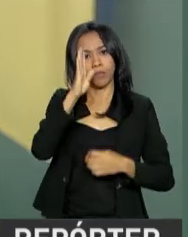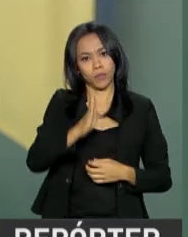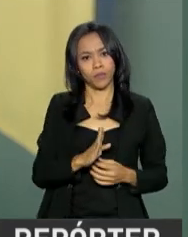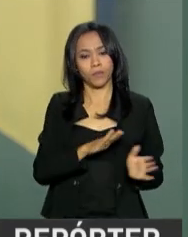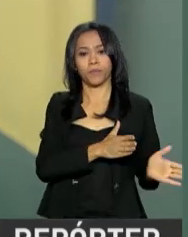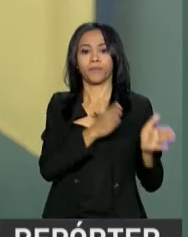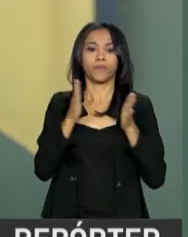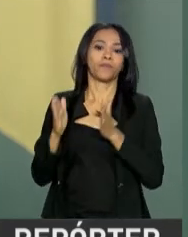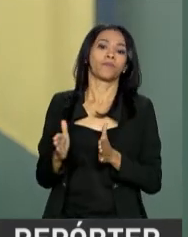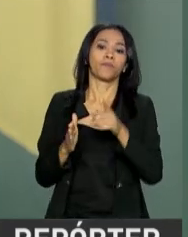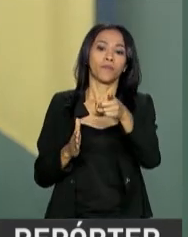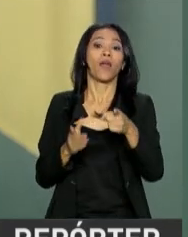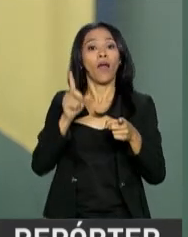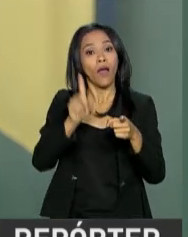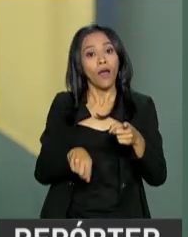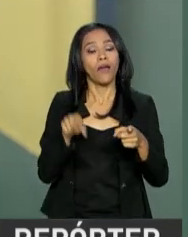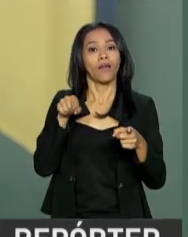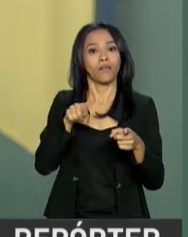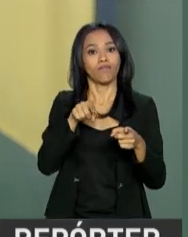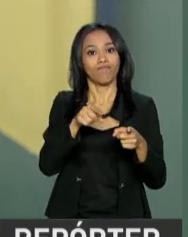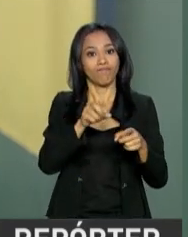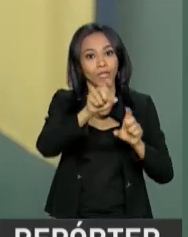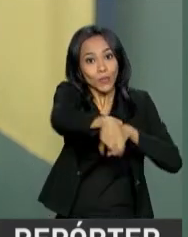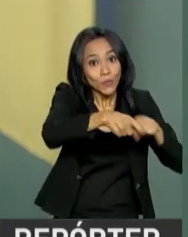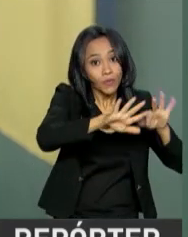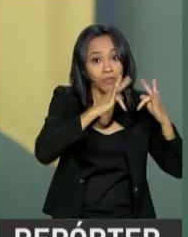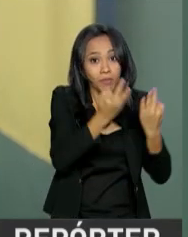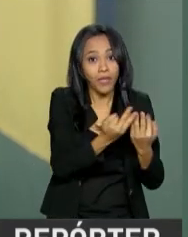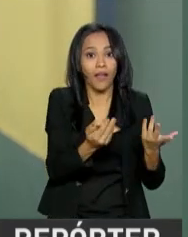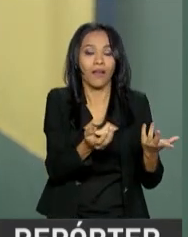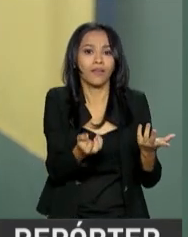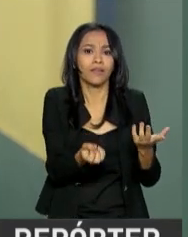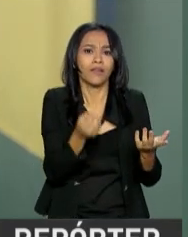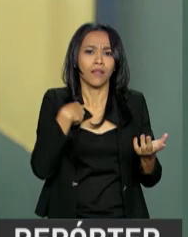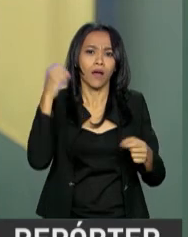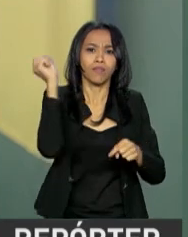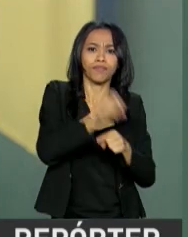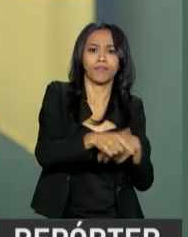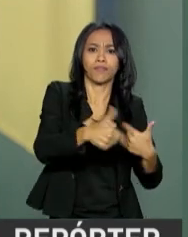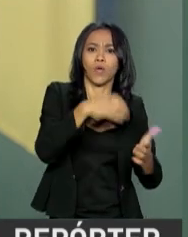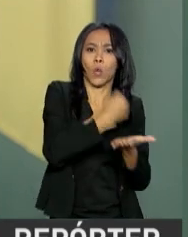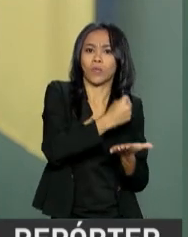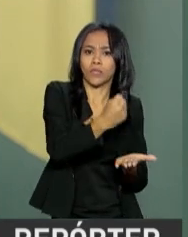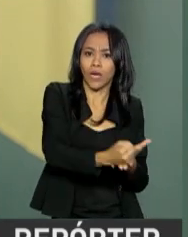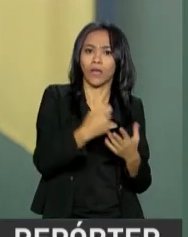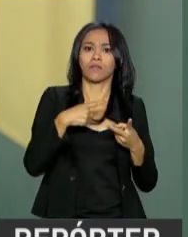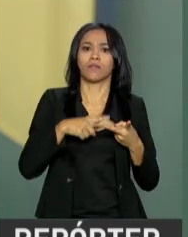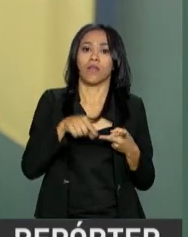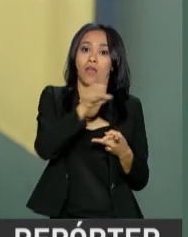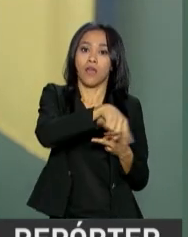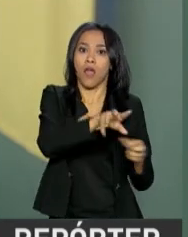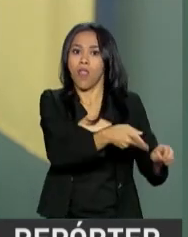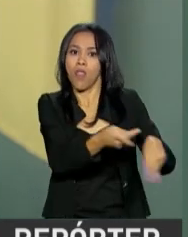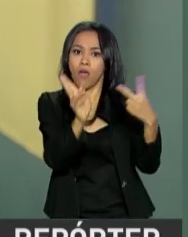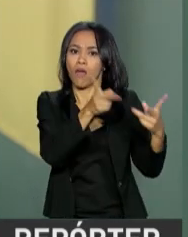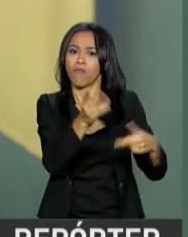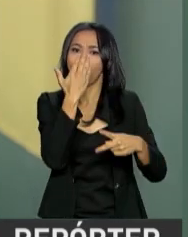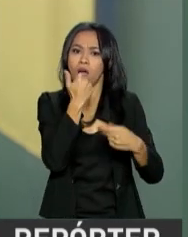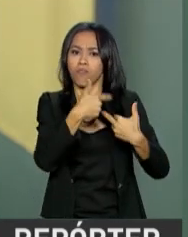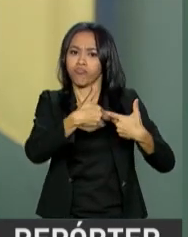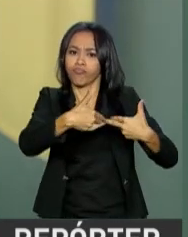e naturalmente dignidade têm peso decisivo no abastecimento do mercado interno